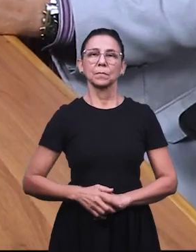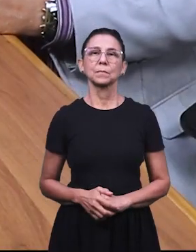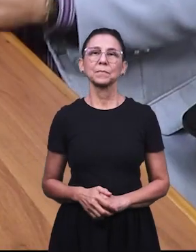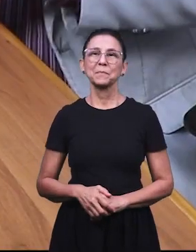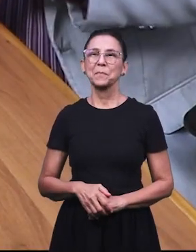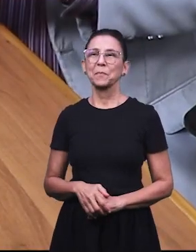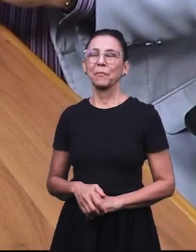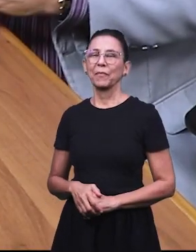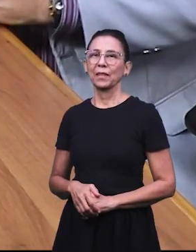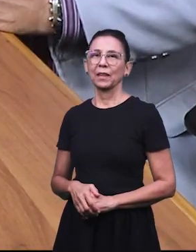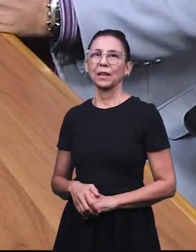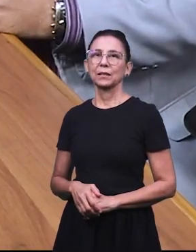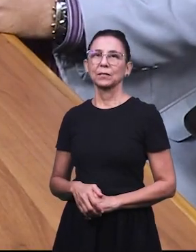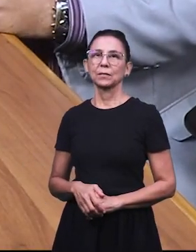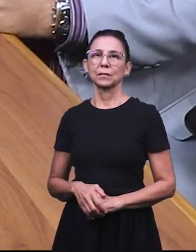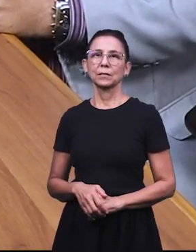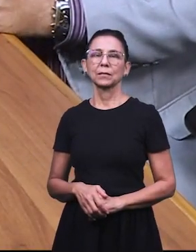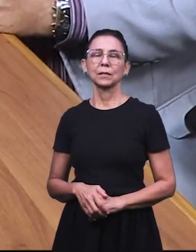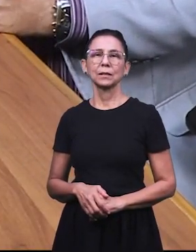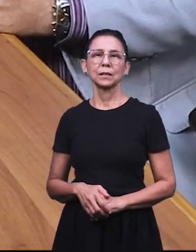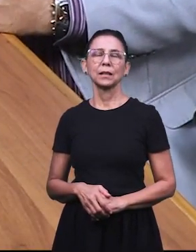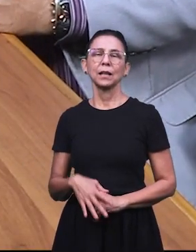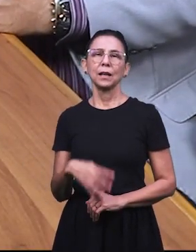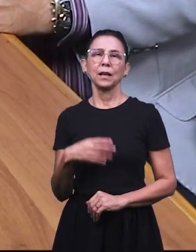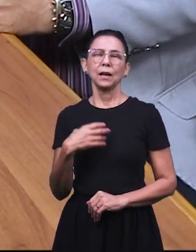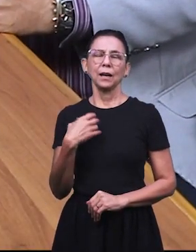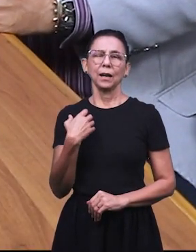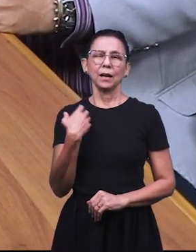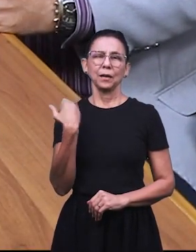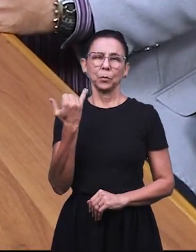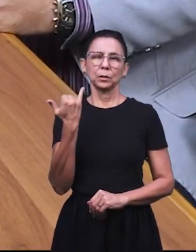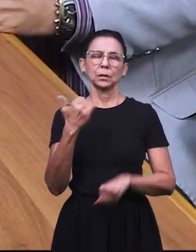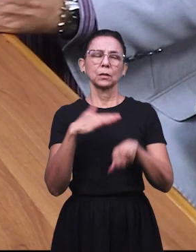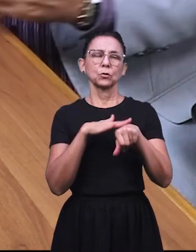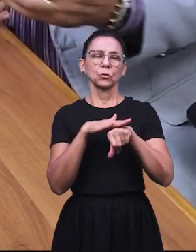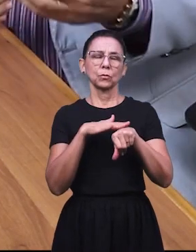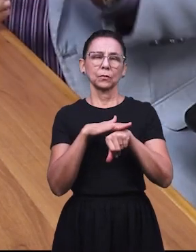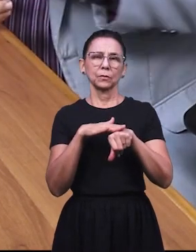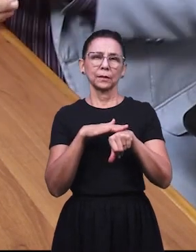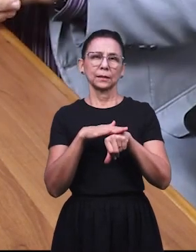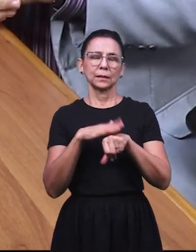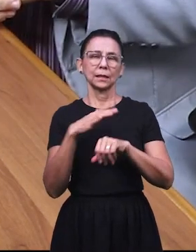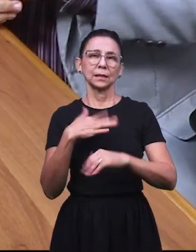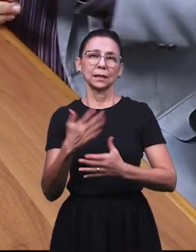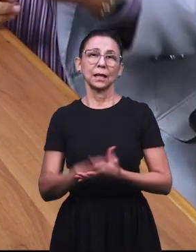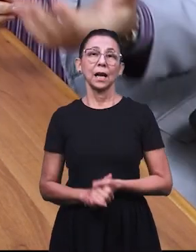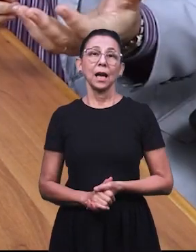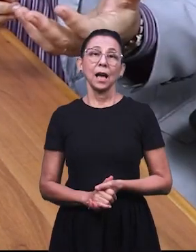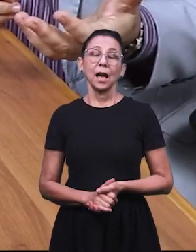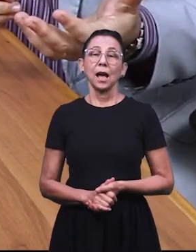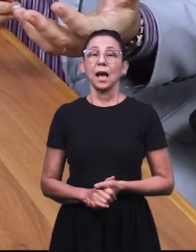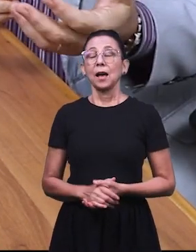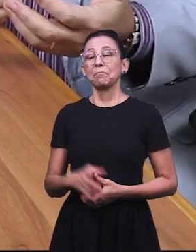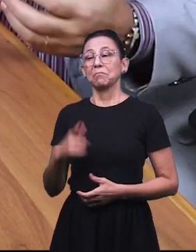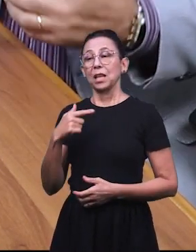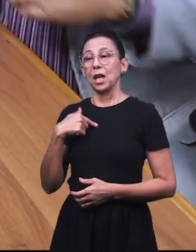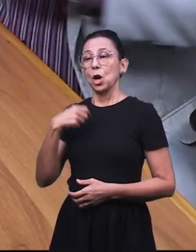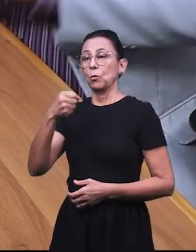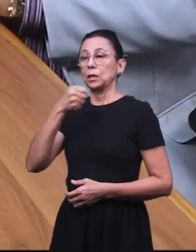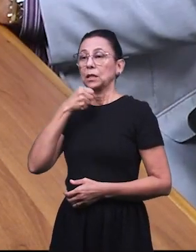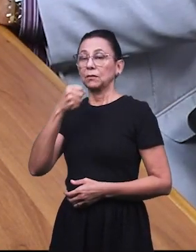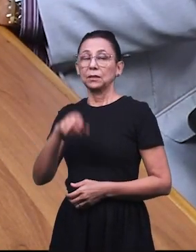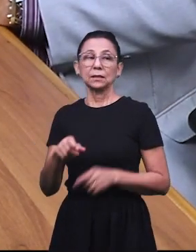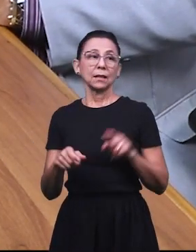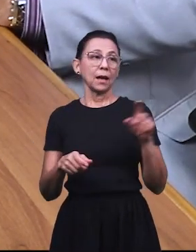Muito bem. É bom a gente conversar com quem sabe o que está fazendo, né? Aqui ela é minha entrevistada, mas ela